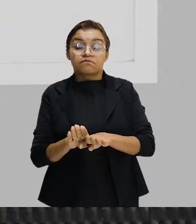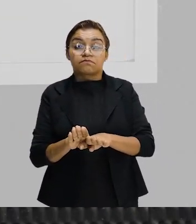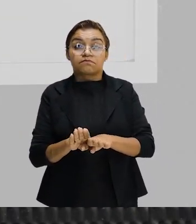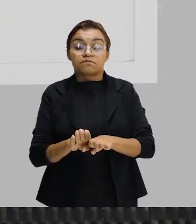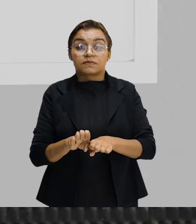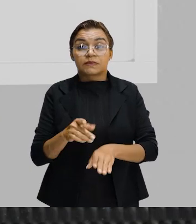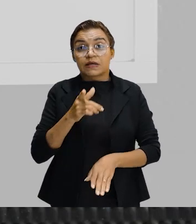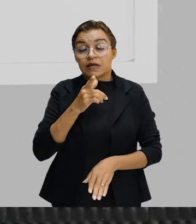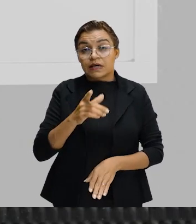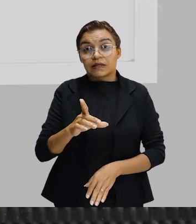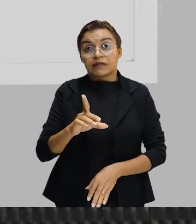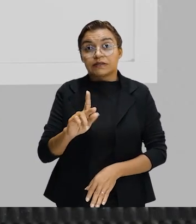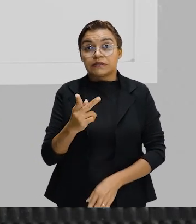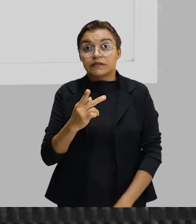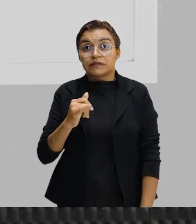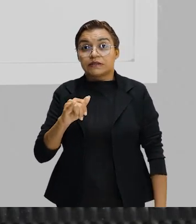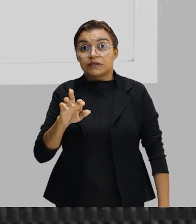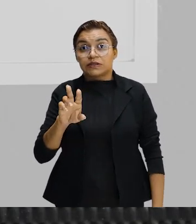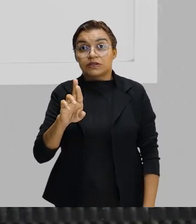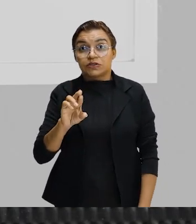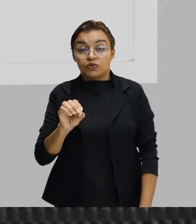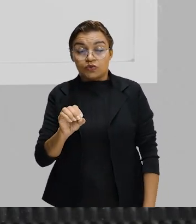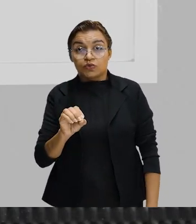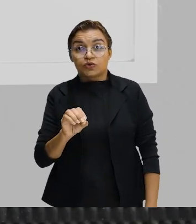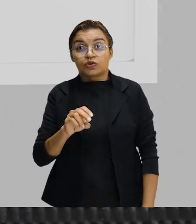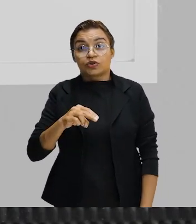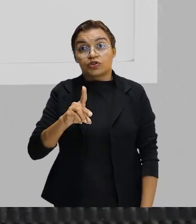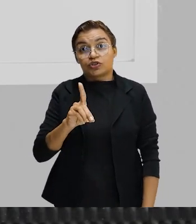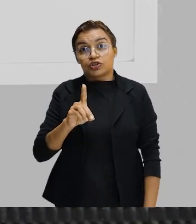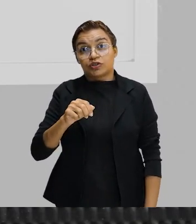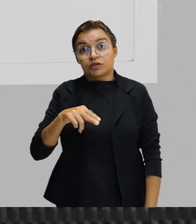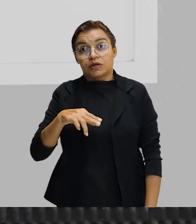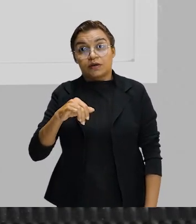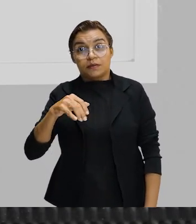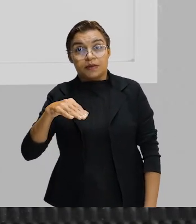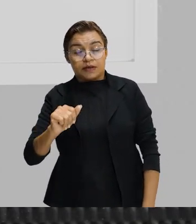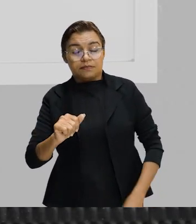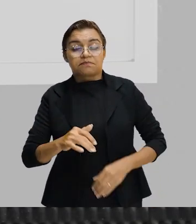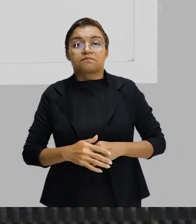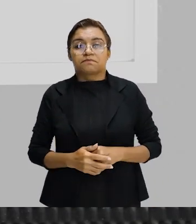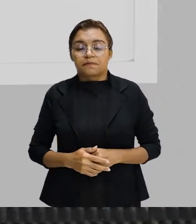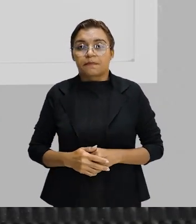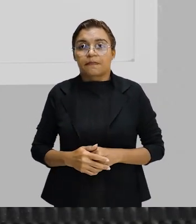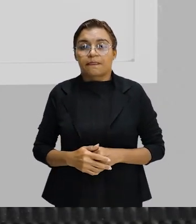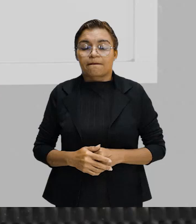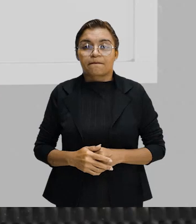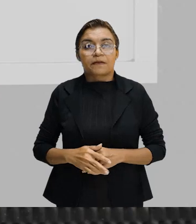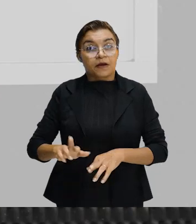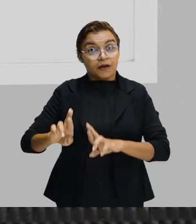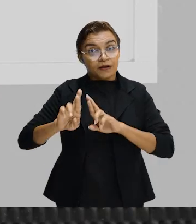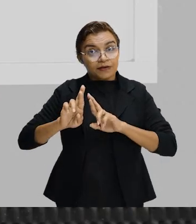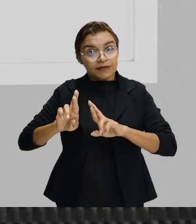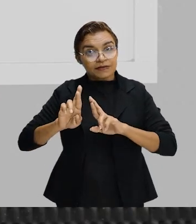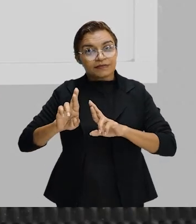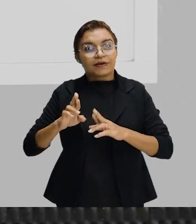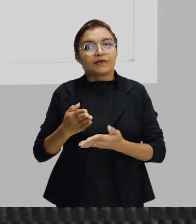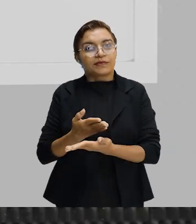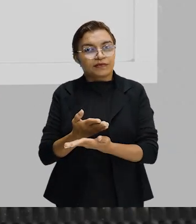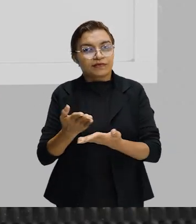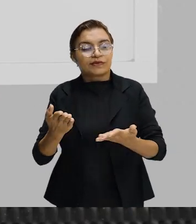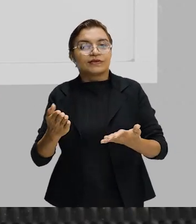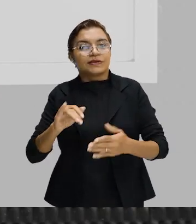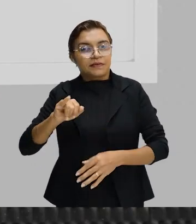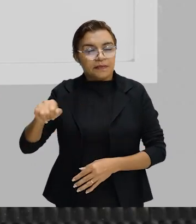estamos chegando aí ao final, desse curso de Física para o primeiro ano do ensino médio. Espero que você, até o momento,